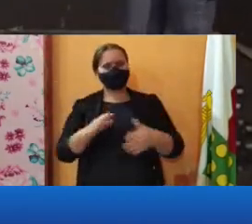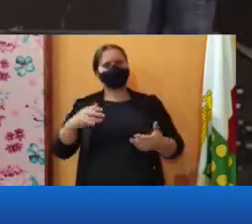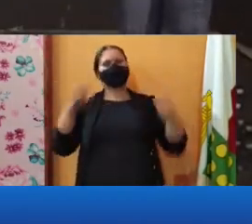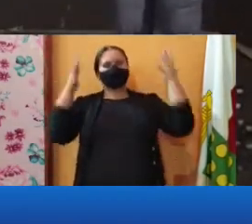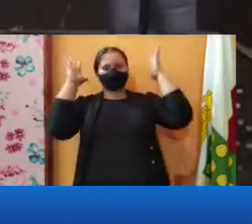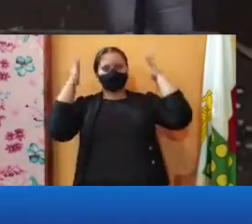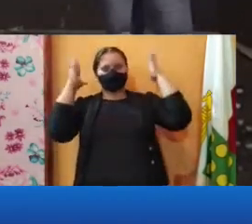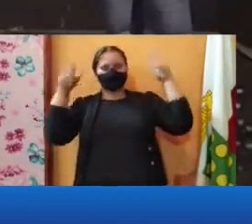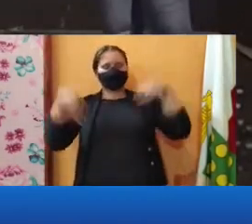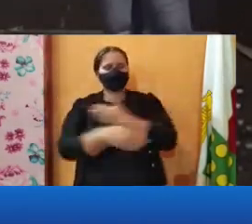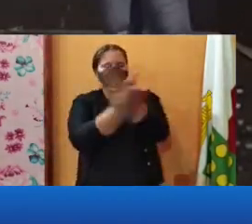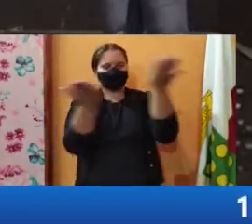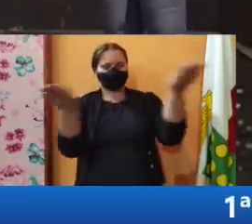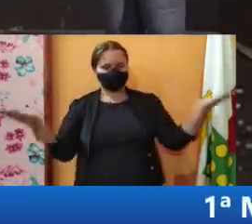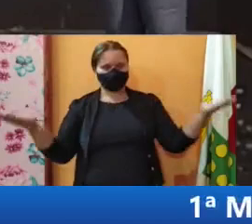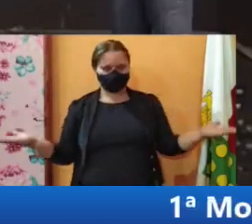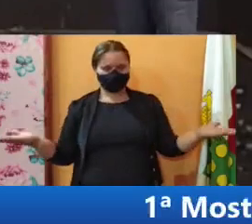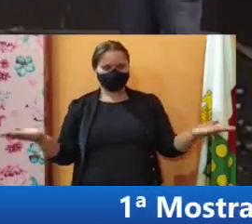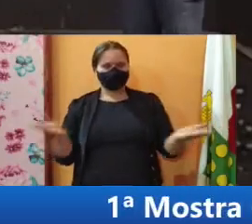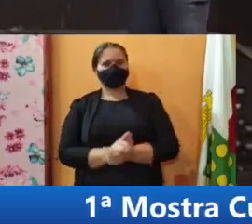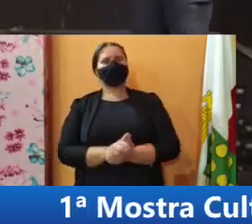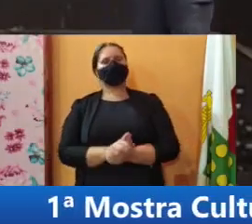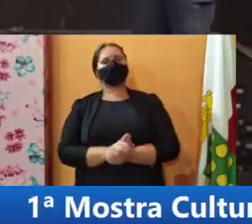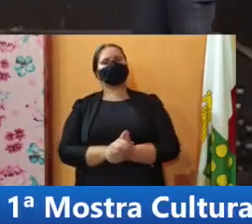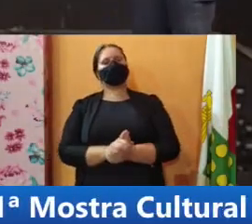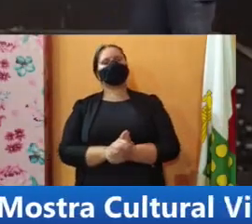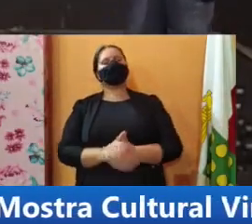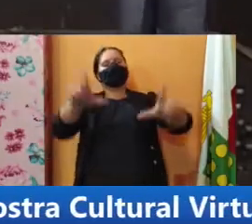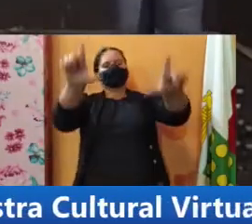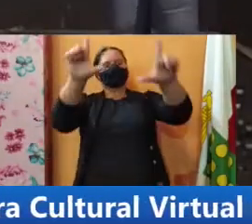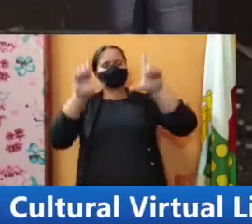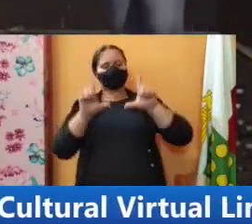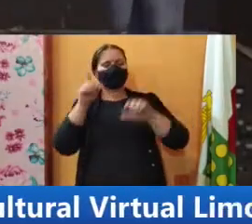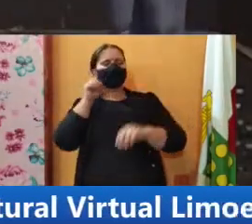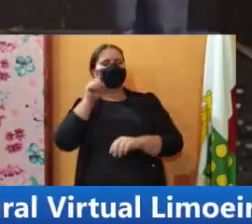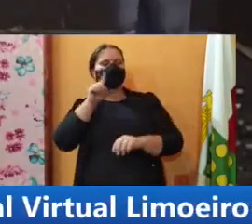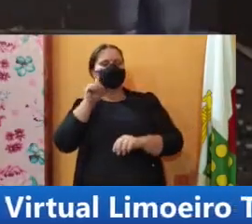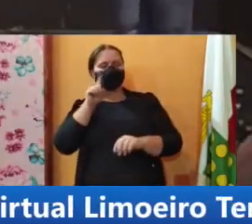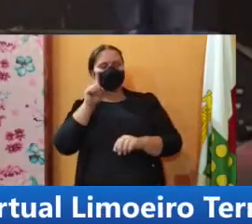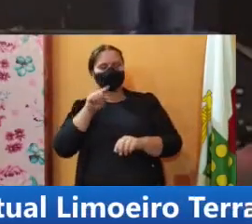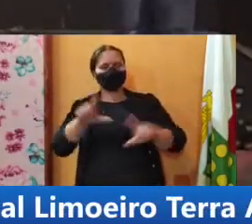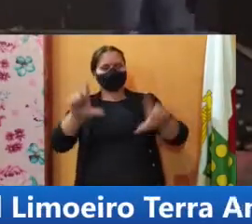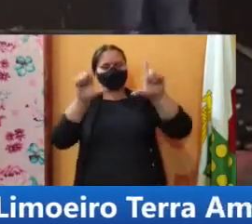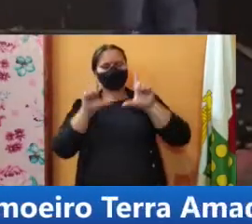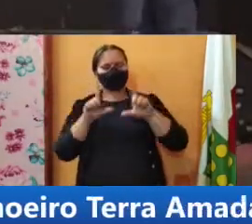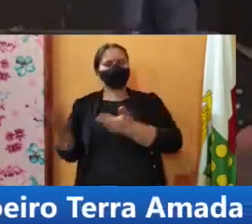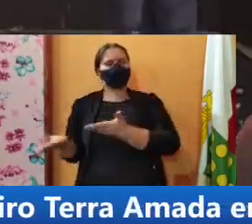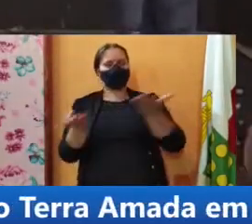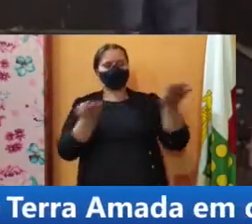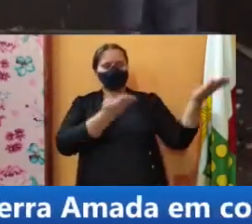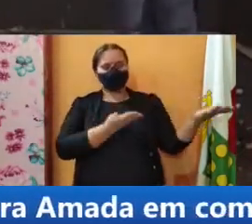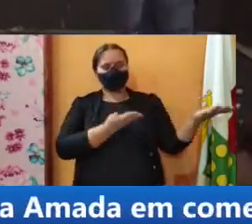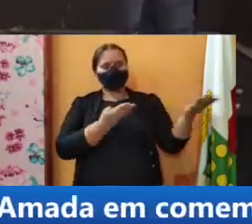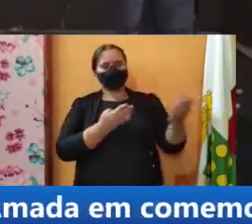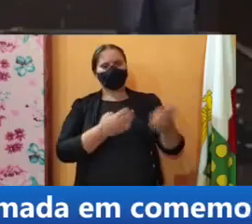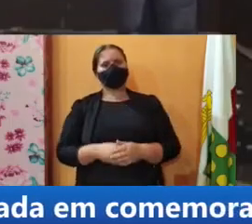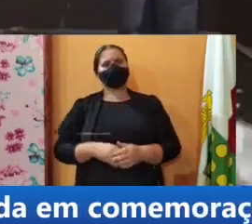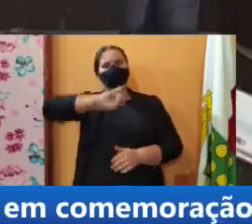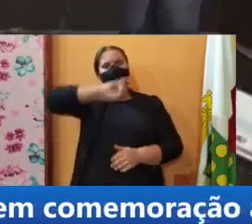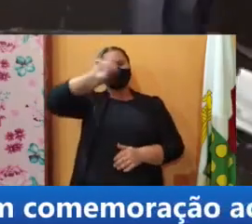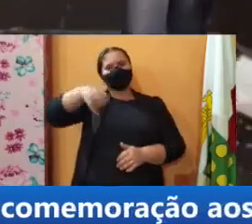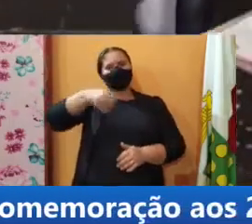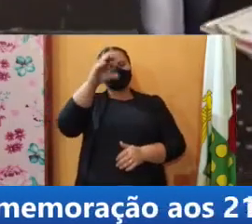todos vocês. Valeu, ouvimos assim Roseli Alves recebendo do prefeito Orlando Jorge sua homenagem. Tá Convidamos ao palco Jorge